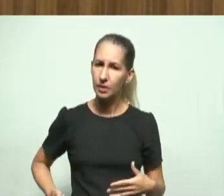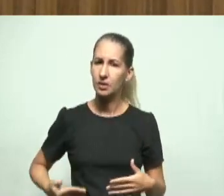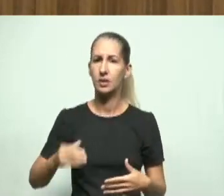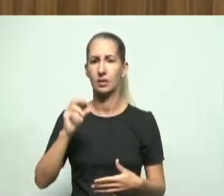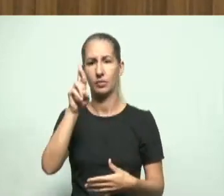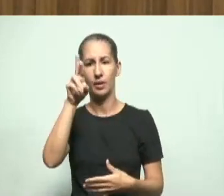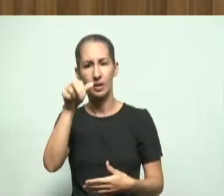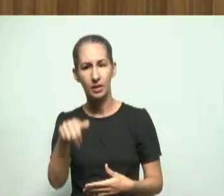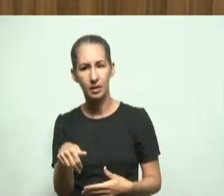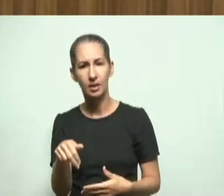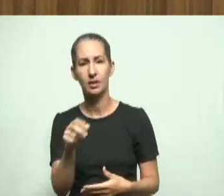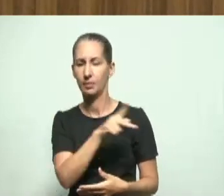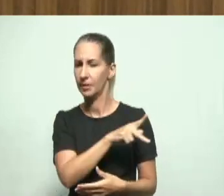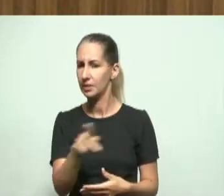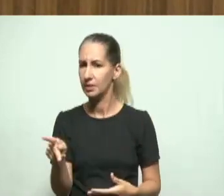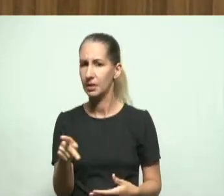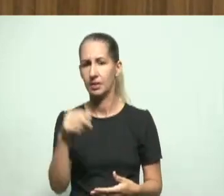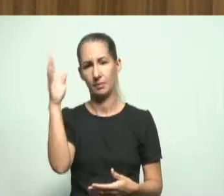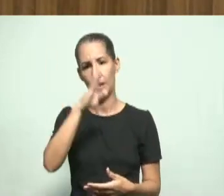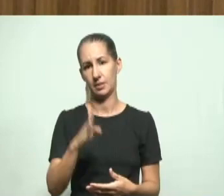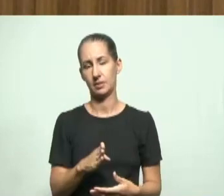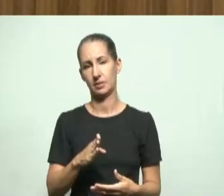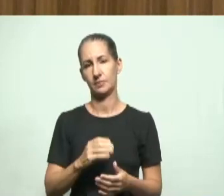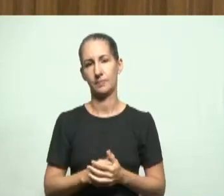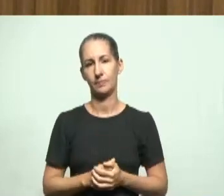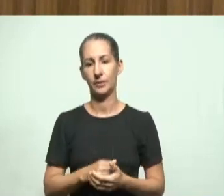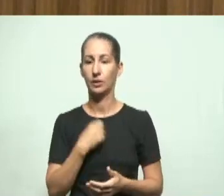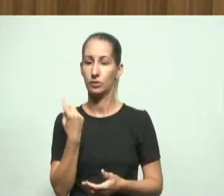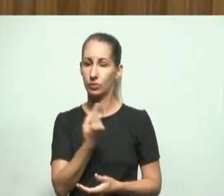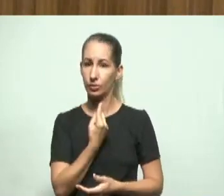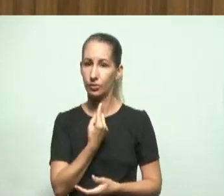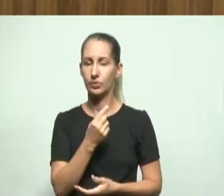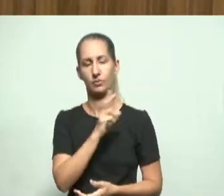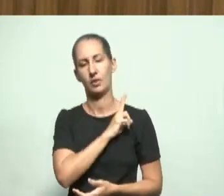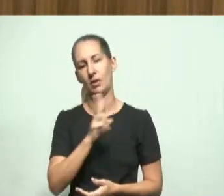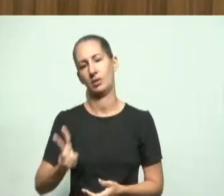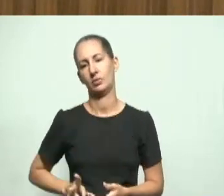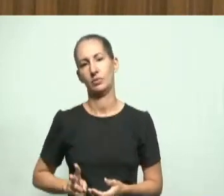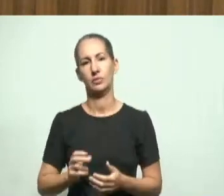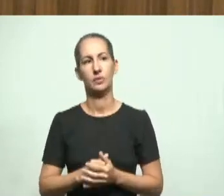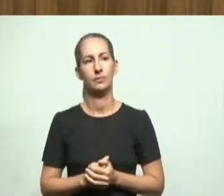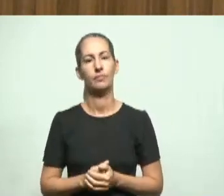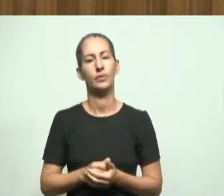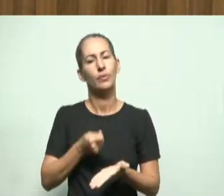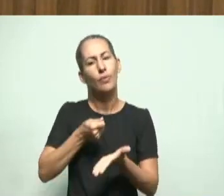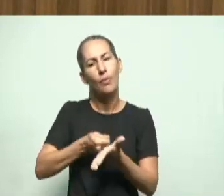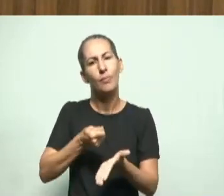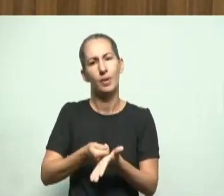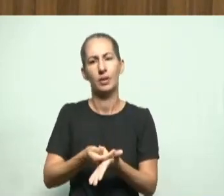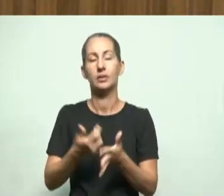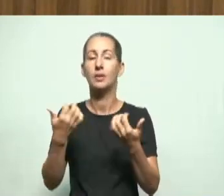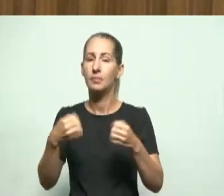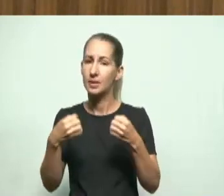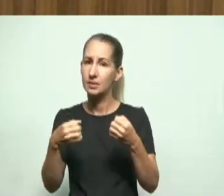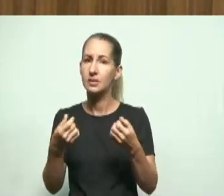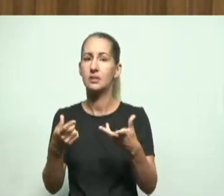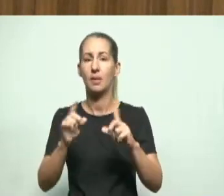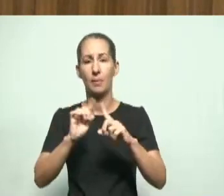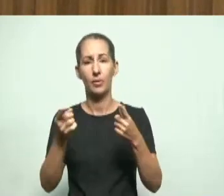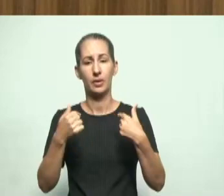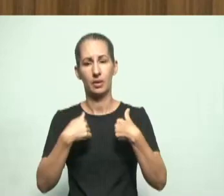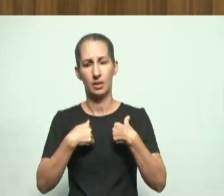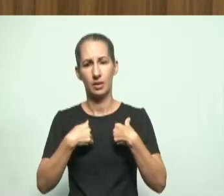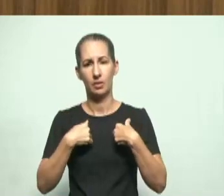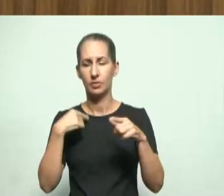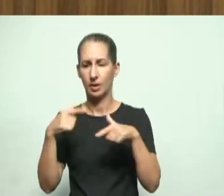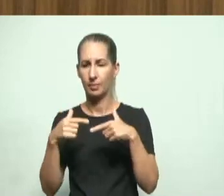Rio Grande do Norte, é o presidente da República, vocês são executivos. Nós somos legislativos, nós somos muito cobrados, e temos que ser cobrados, porque eu sou